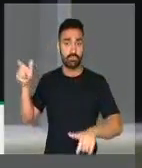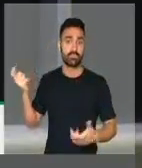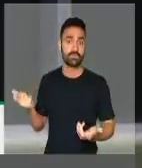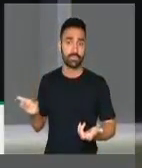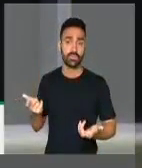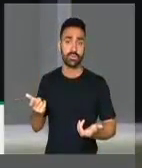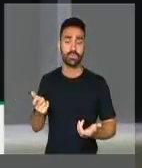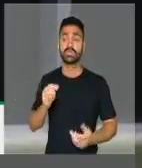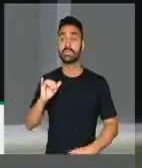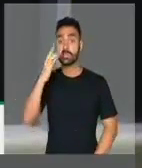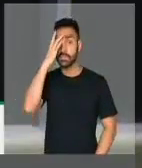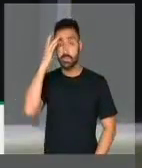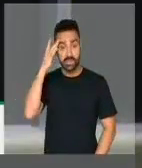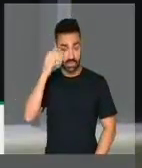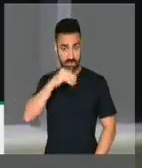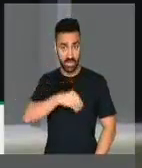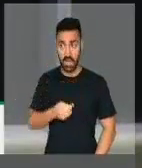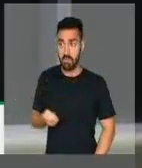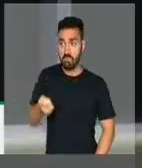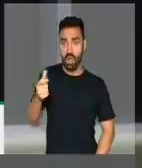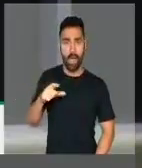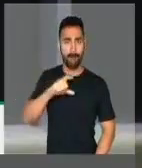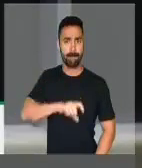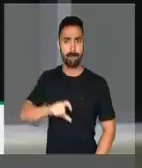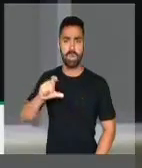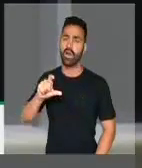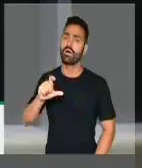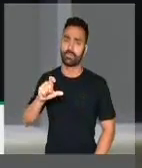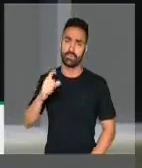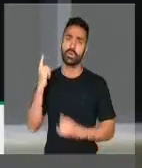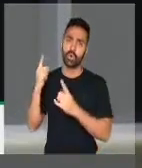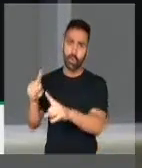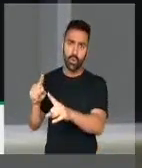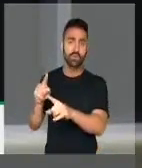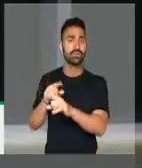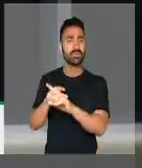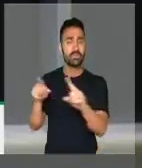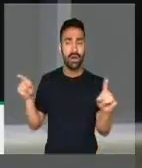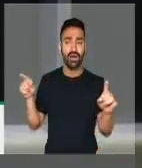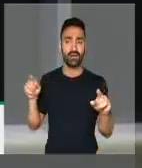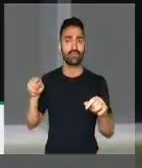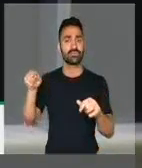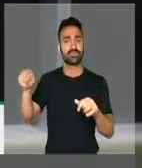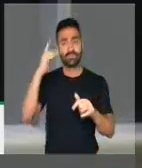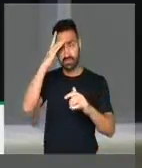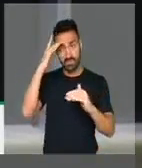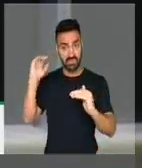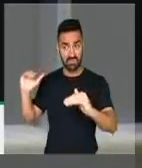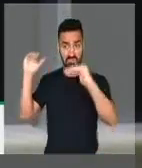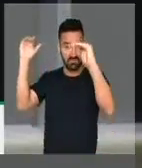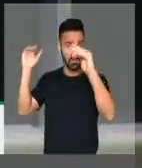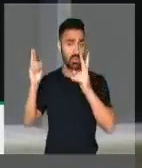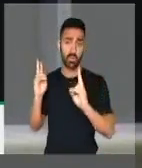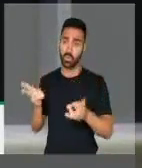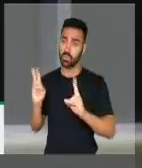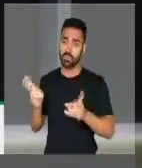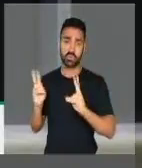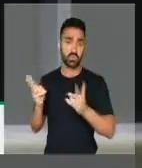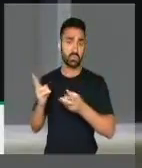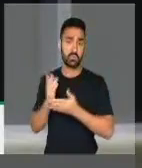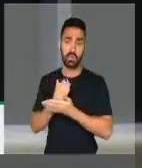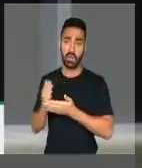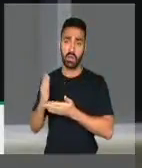Privilégios têm que ser atacados, sim. Agora, os privilegiados de sempre, em geral, continuam intocados, até mesmo em